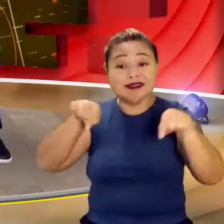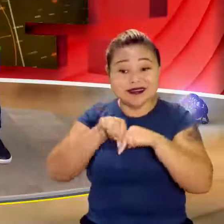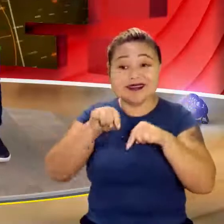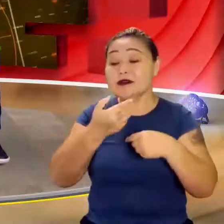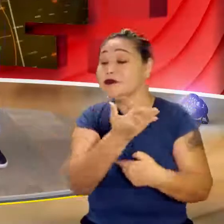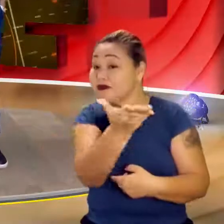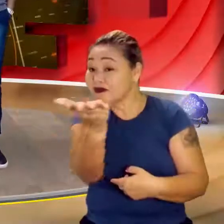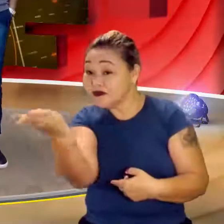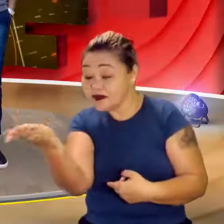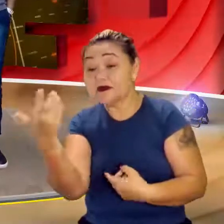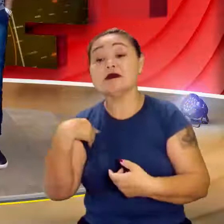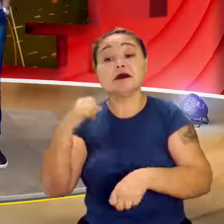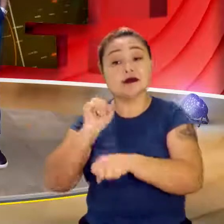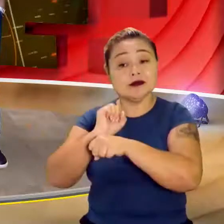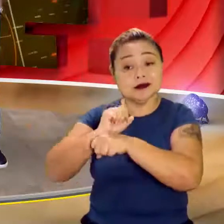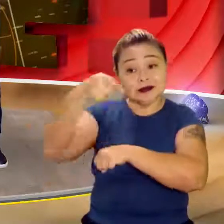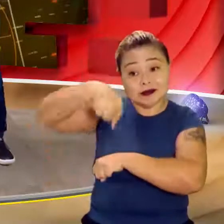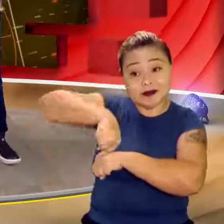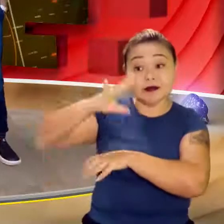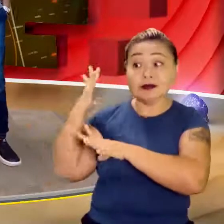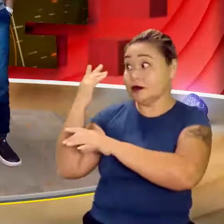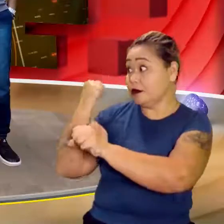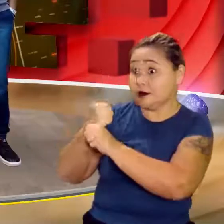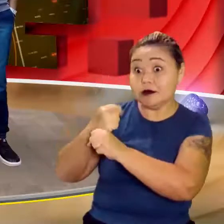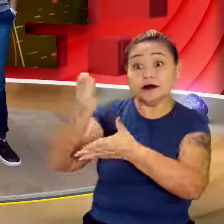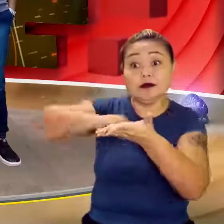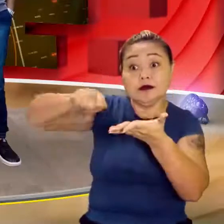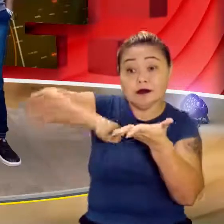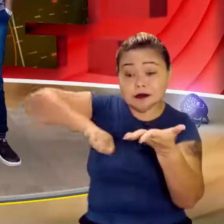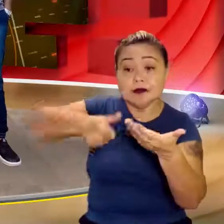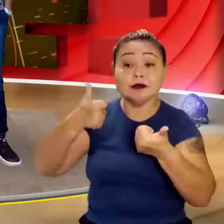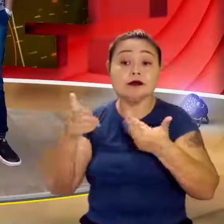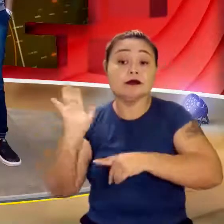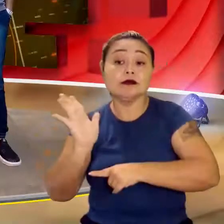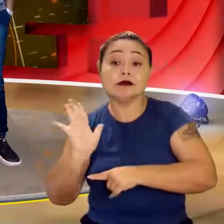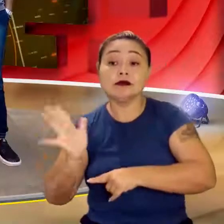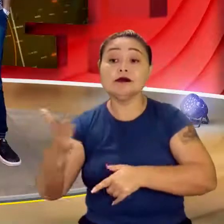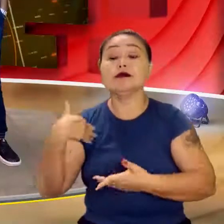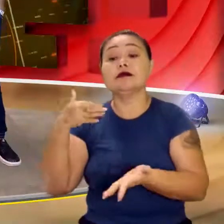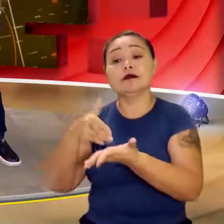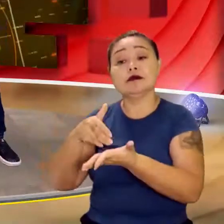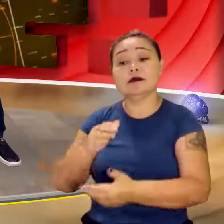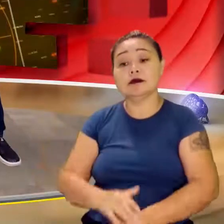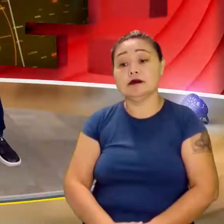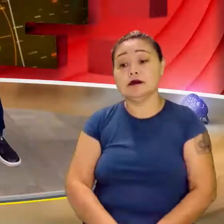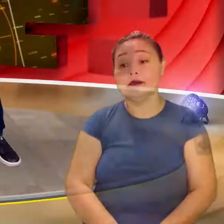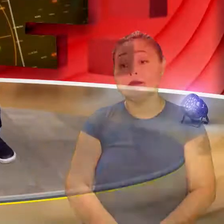é com vocês, mas já a gente volta com revisão, correção e tudo mais. Tchau, tchau, até lá!